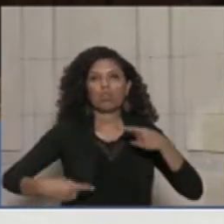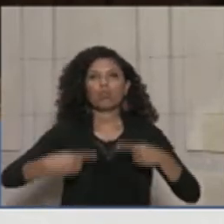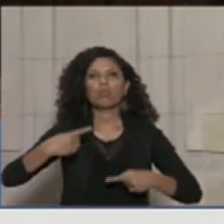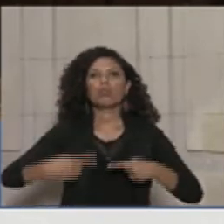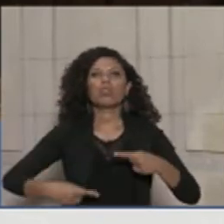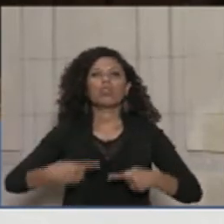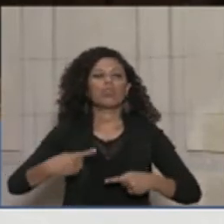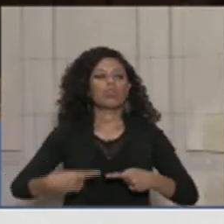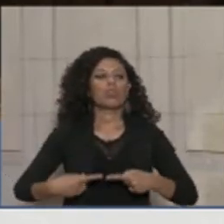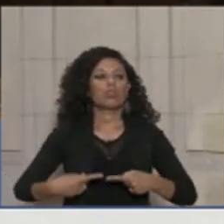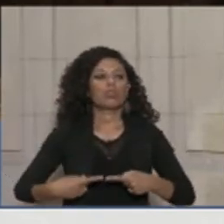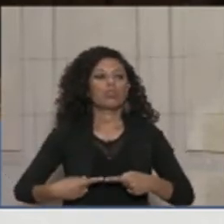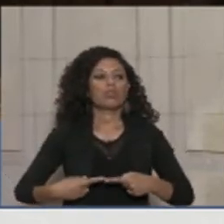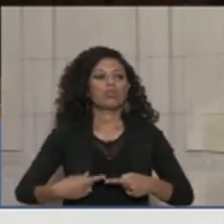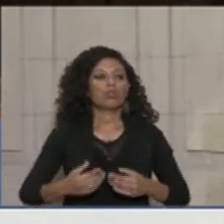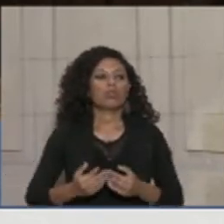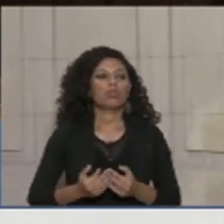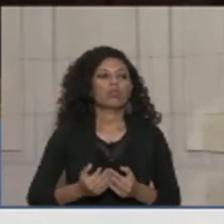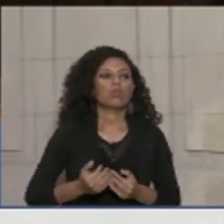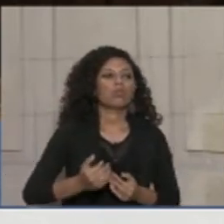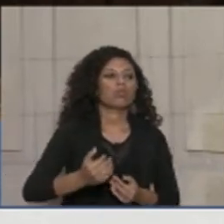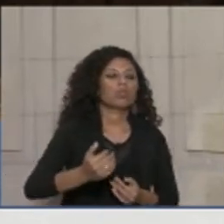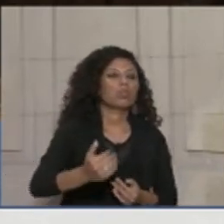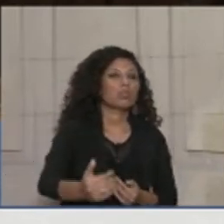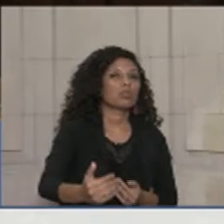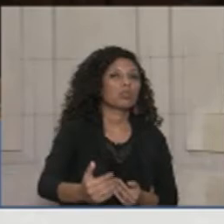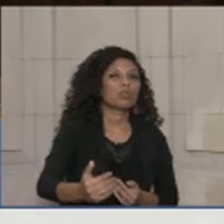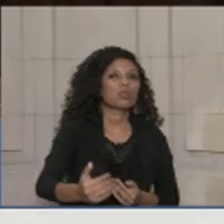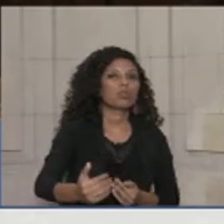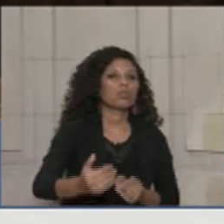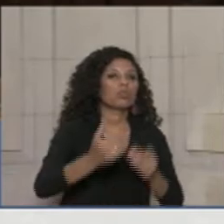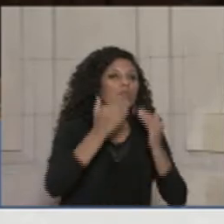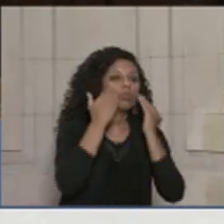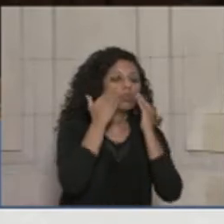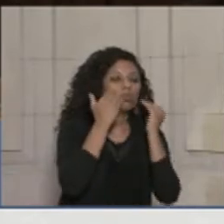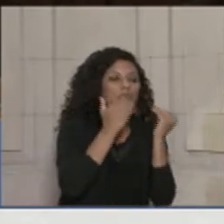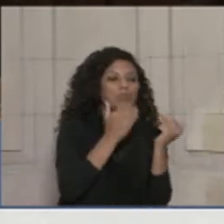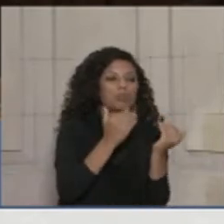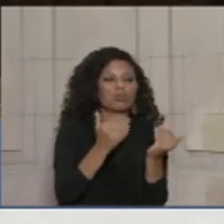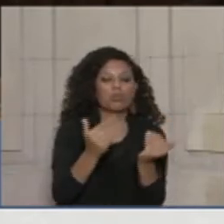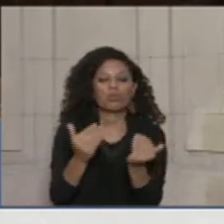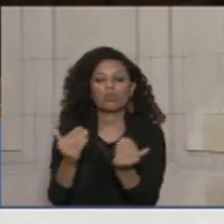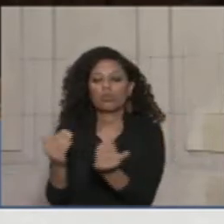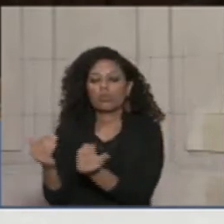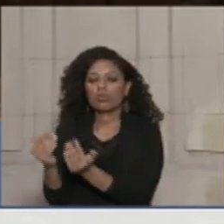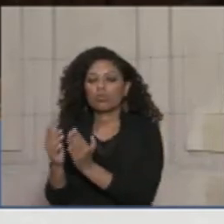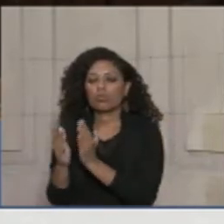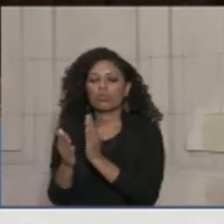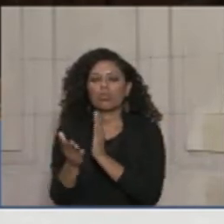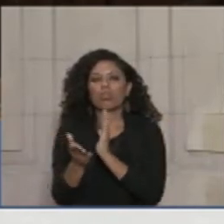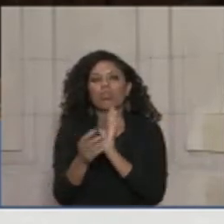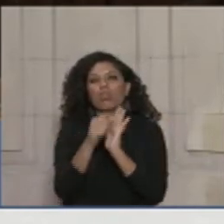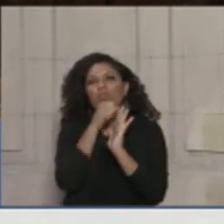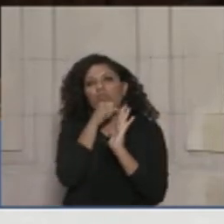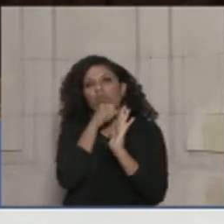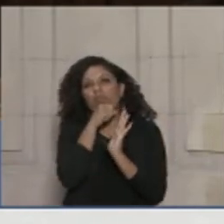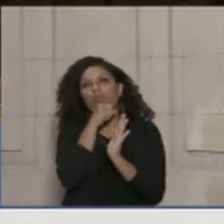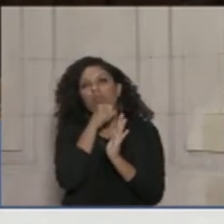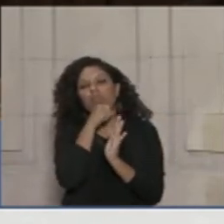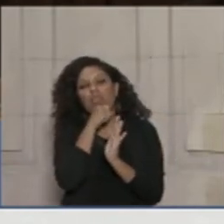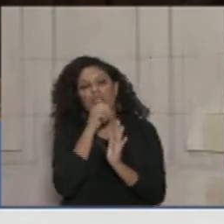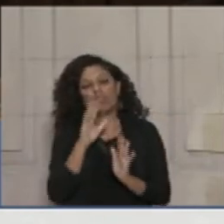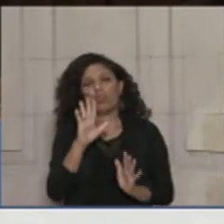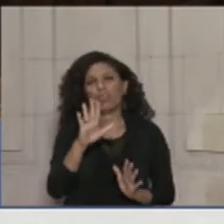presidente, começou a se revelar a antiga, mas